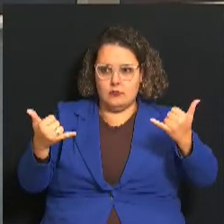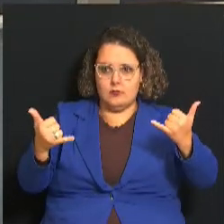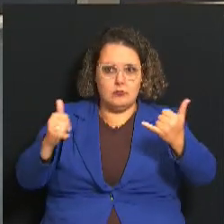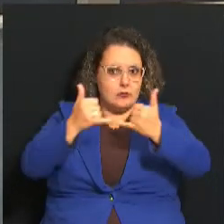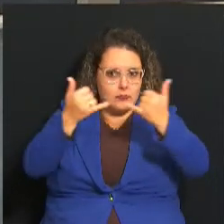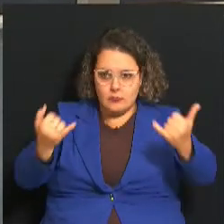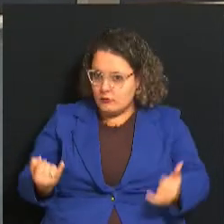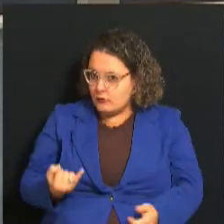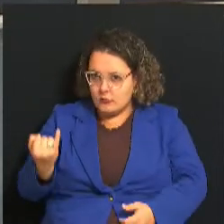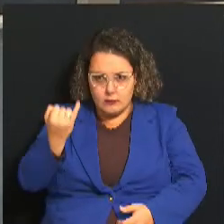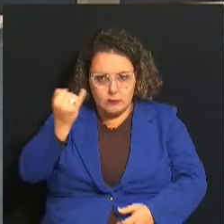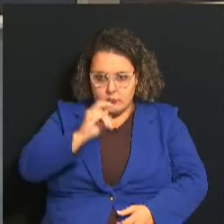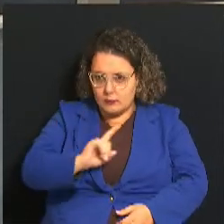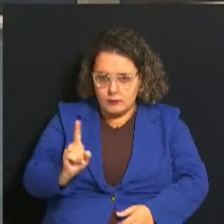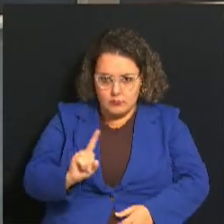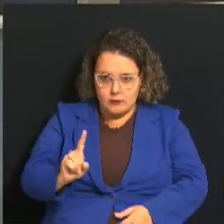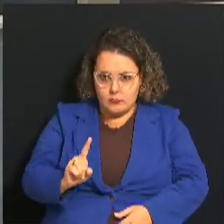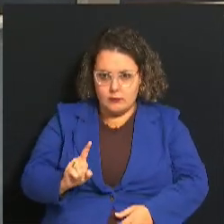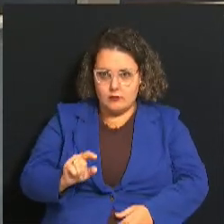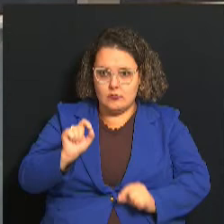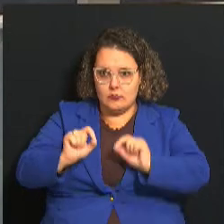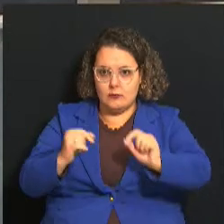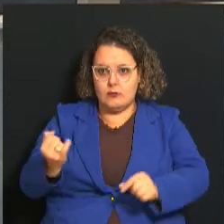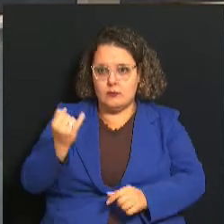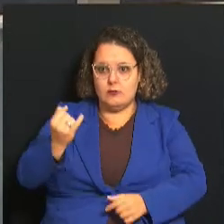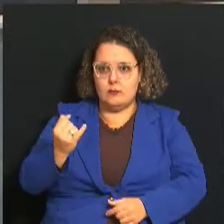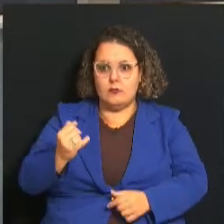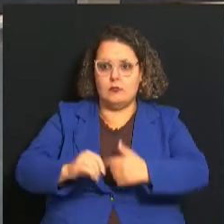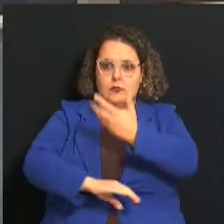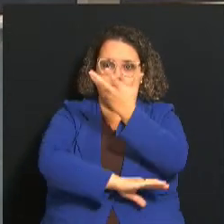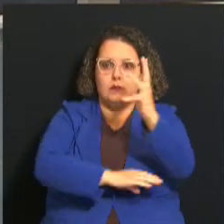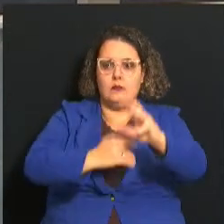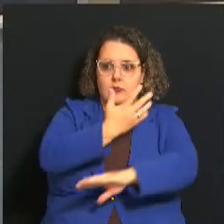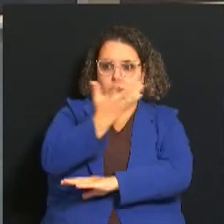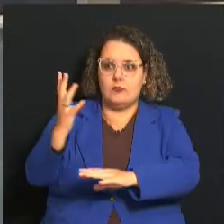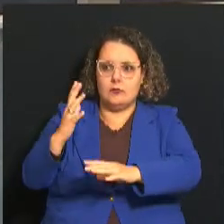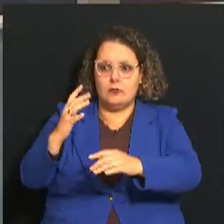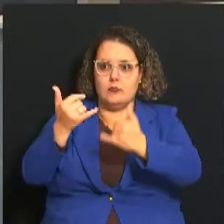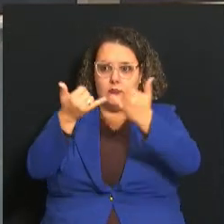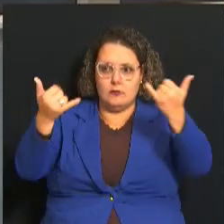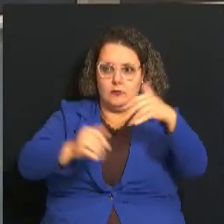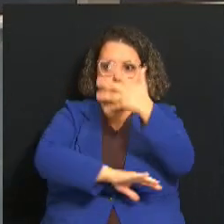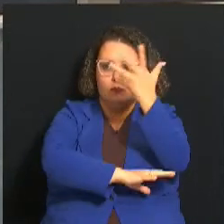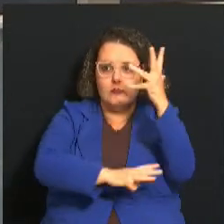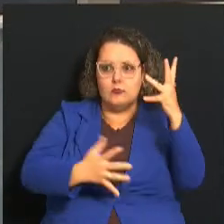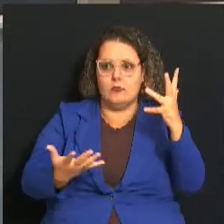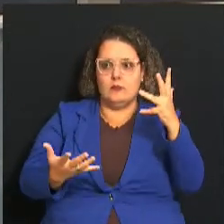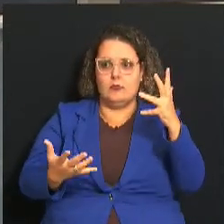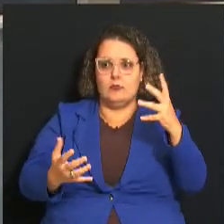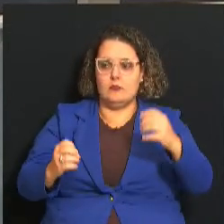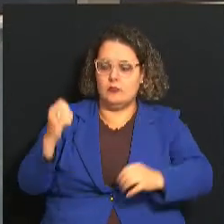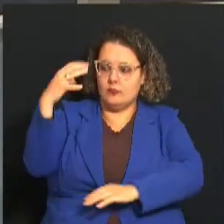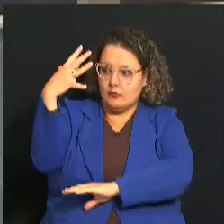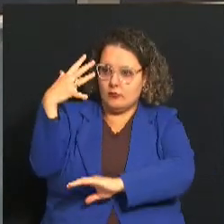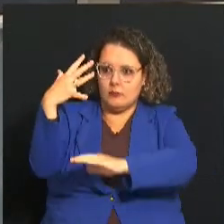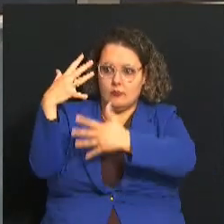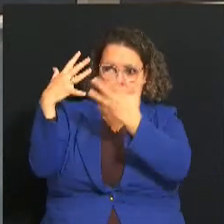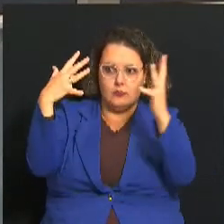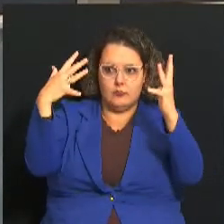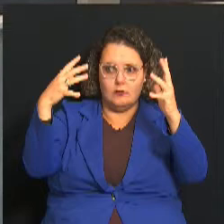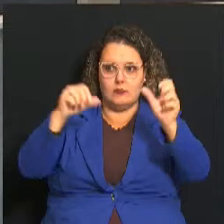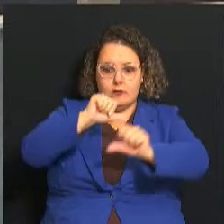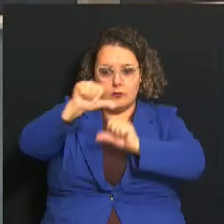o que é importante é a árvore. O fio atrapalha a árvore, o poste atrapalha a árvore. Nós temos que mudar essa